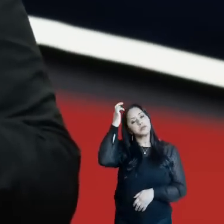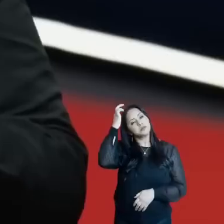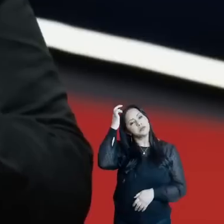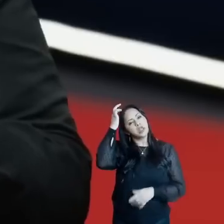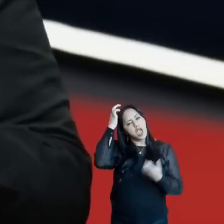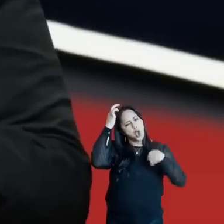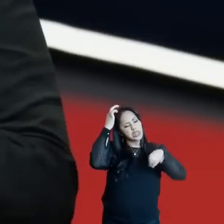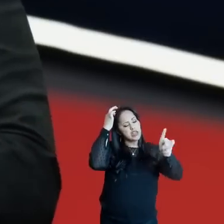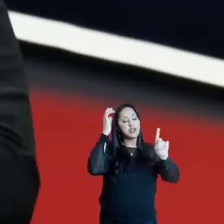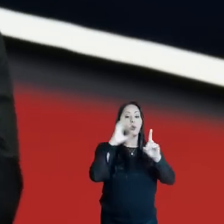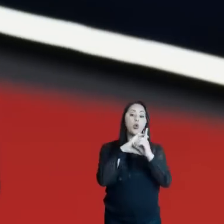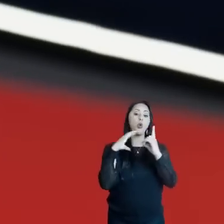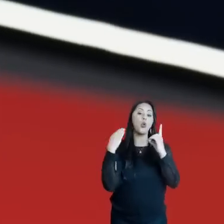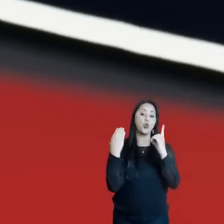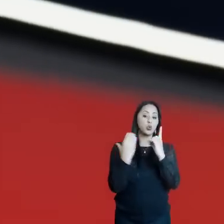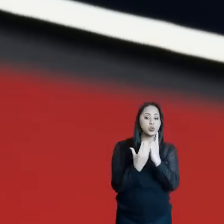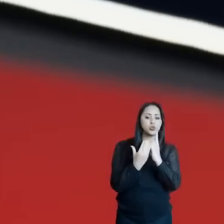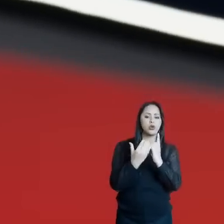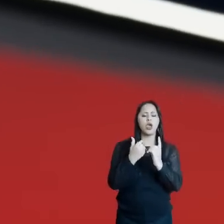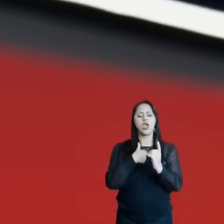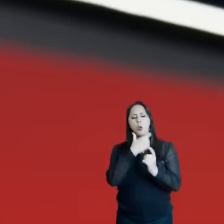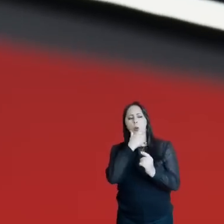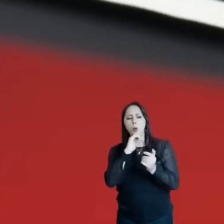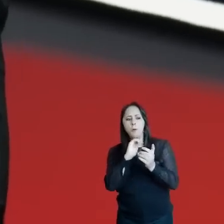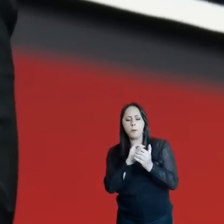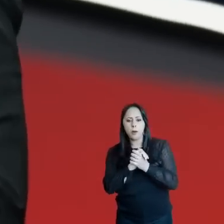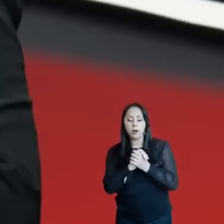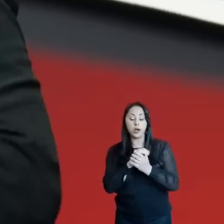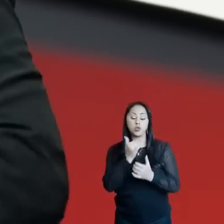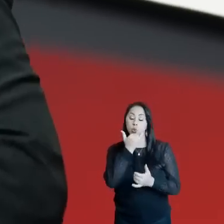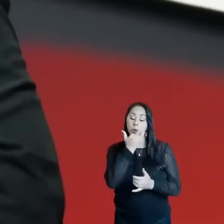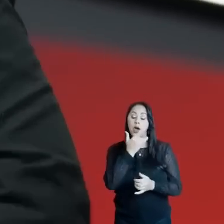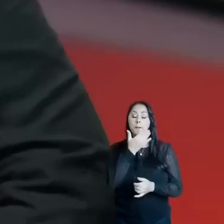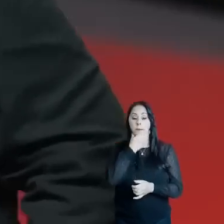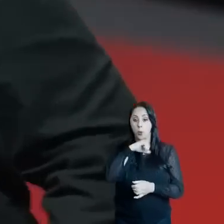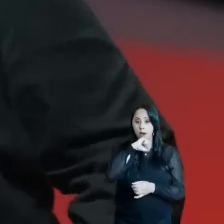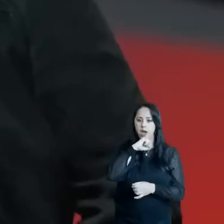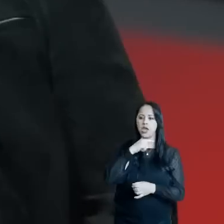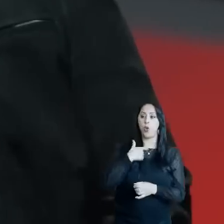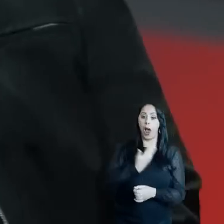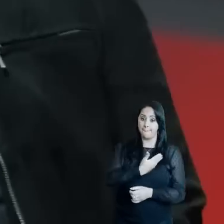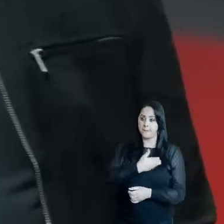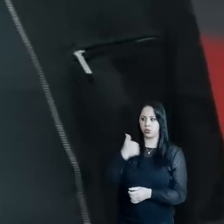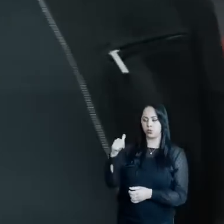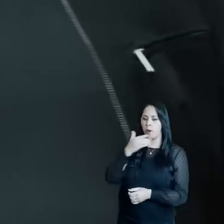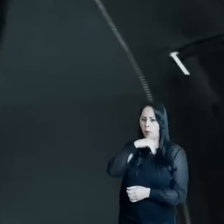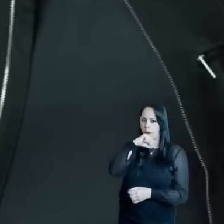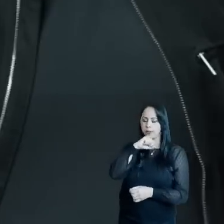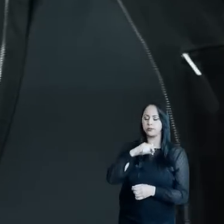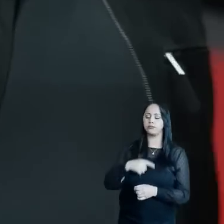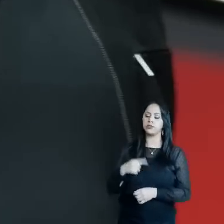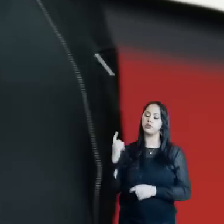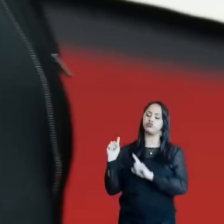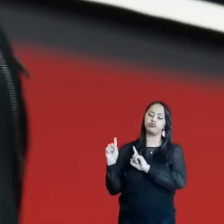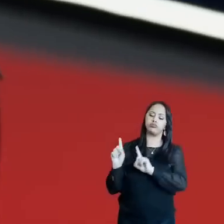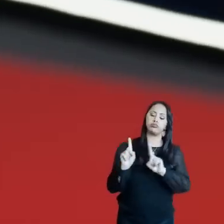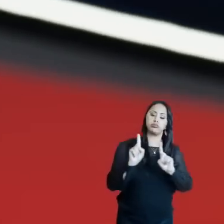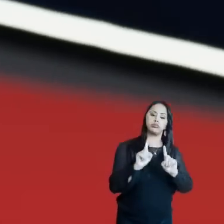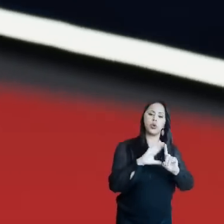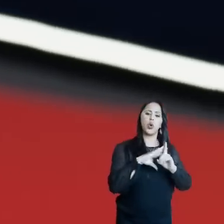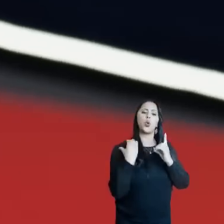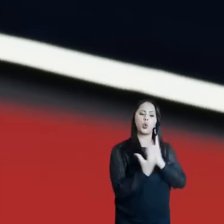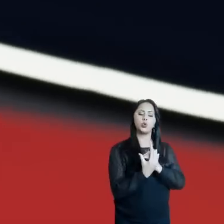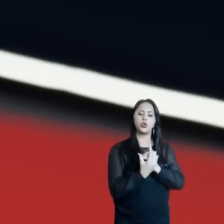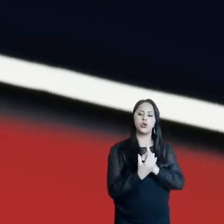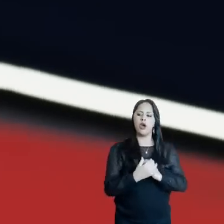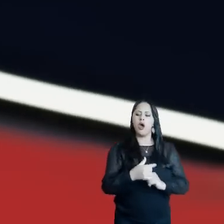para um culto com eu e meu pai e um amigo do meu pai. E indo para esse culto, um amigo do meu pai falava comigo assim: o que